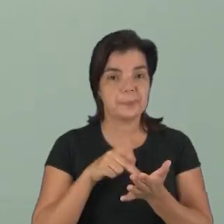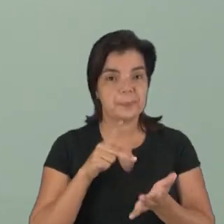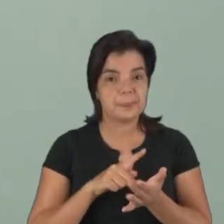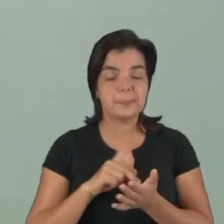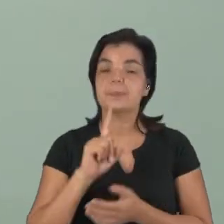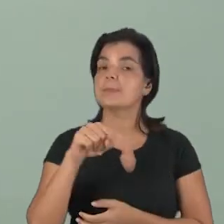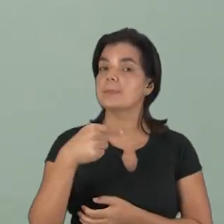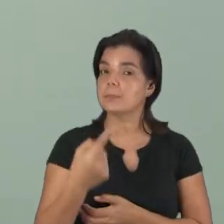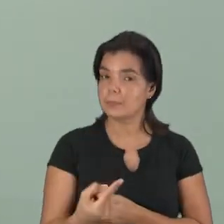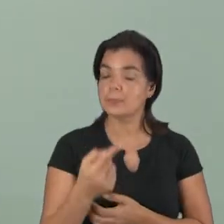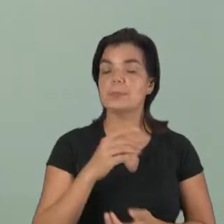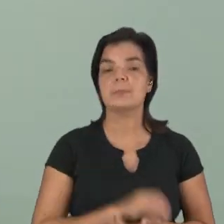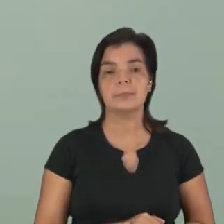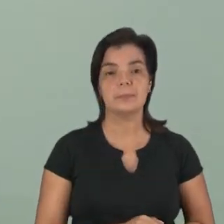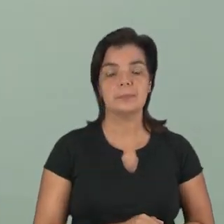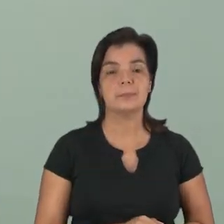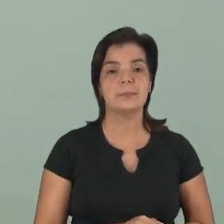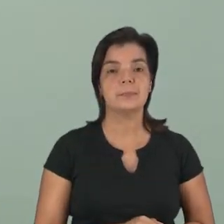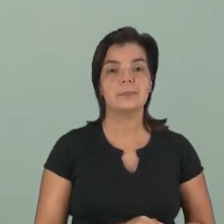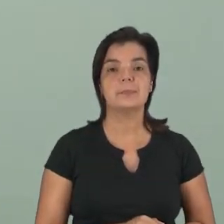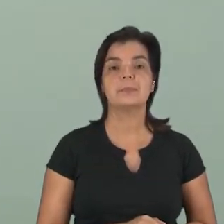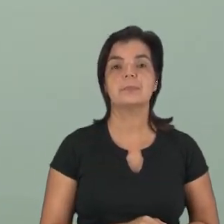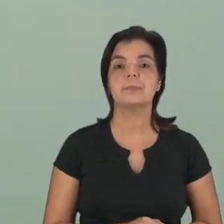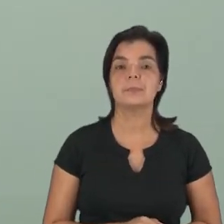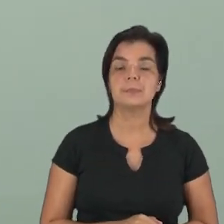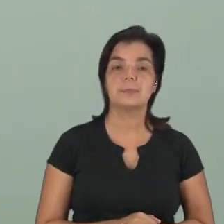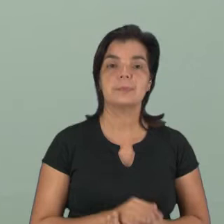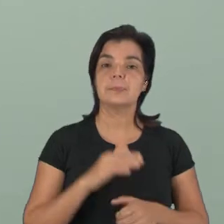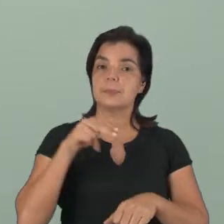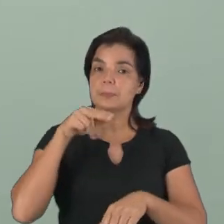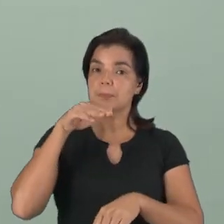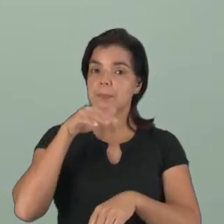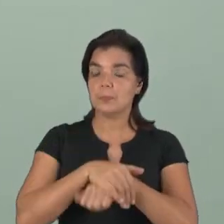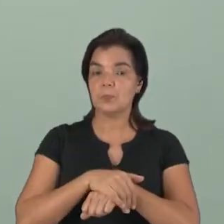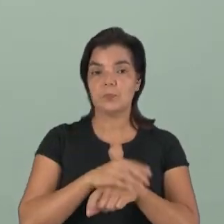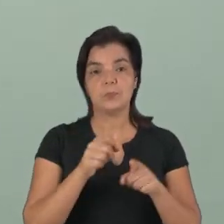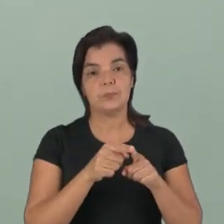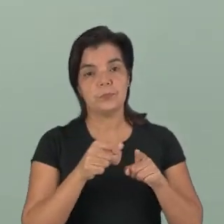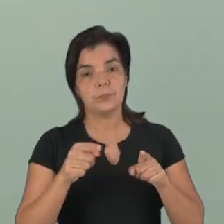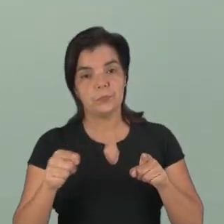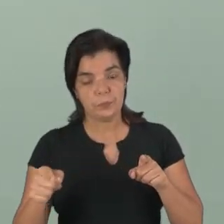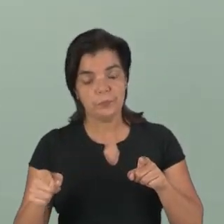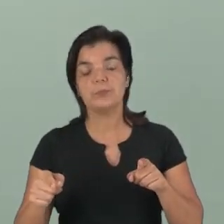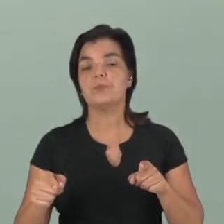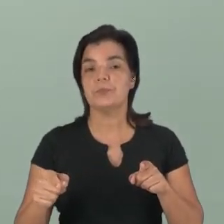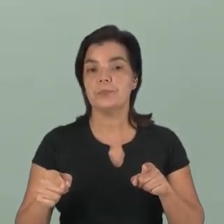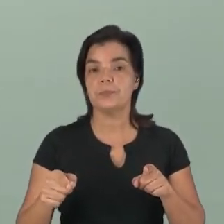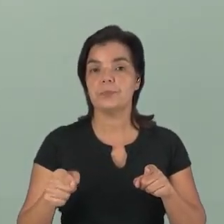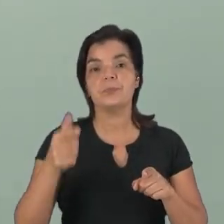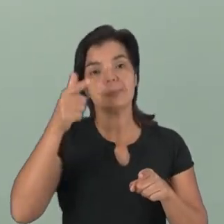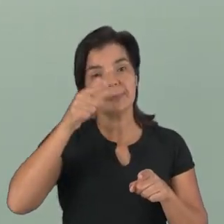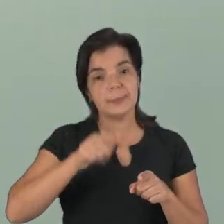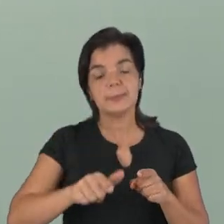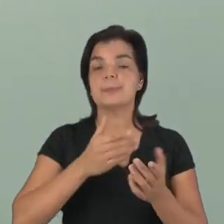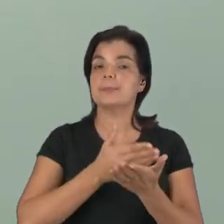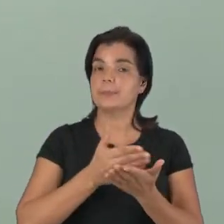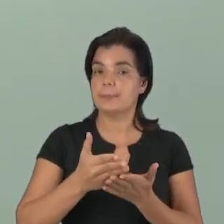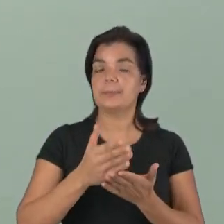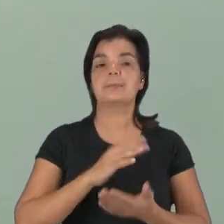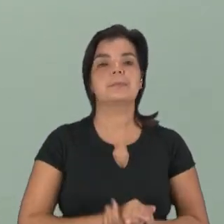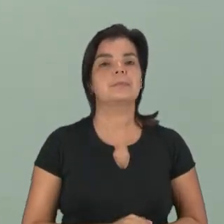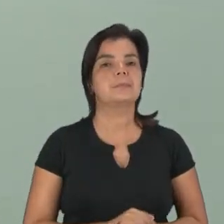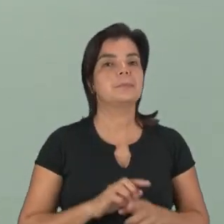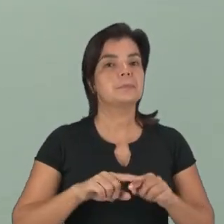mesmo e depois vamos ser pois que a noite passa nós vamos dar início a nossa rotina novamente